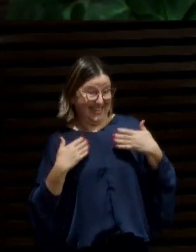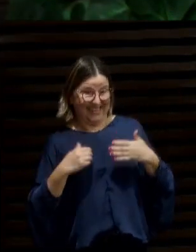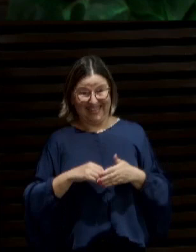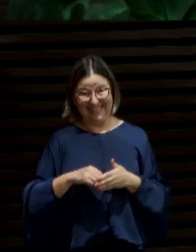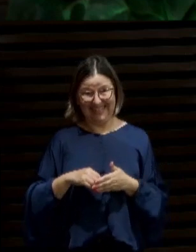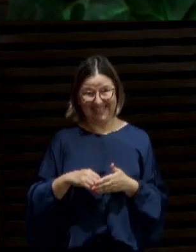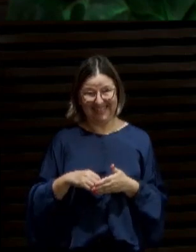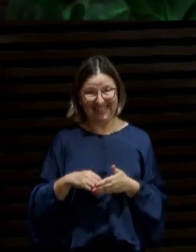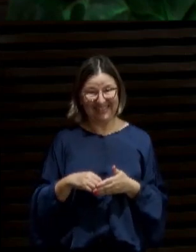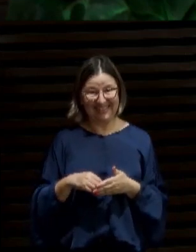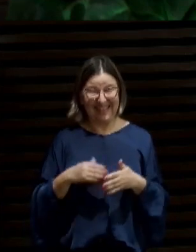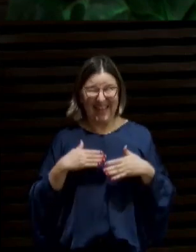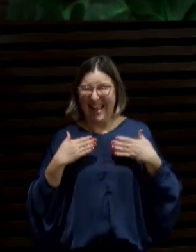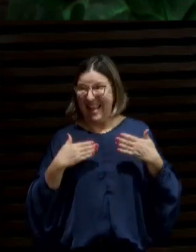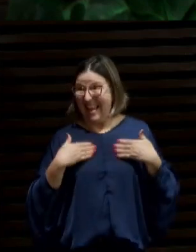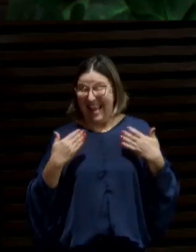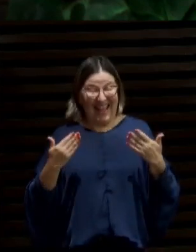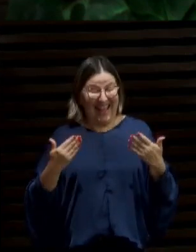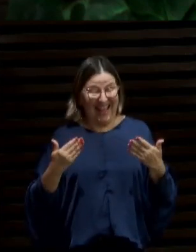Uma alegria que faz gosto.